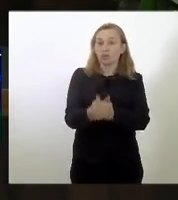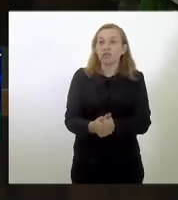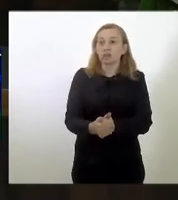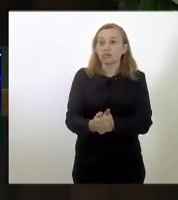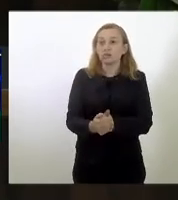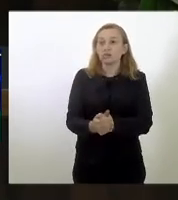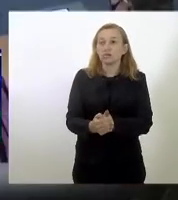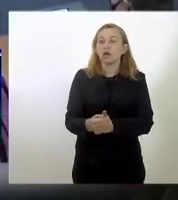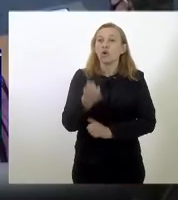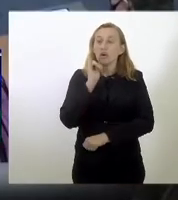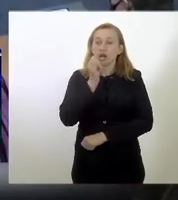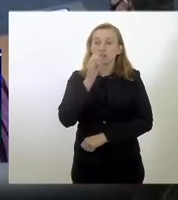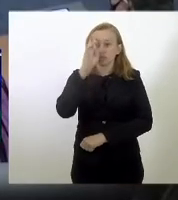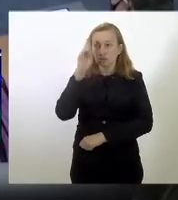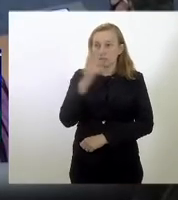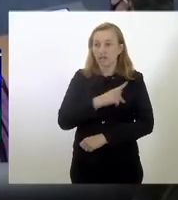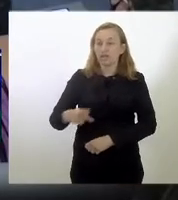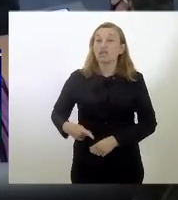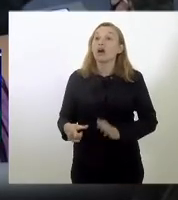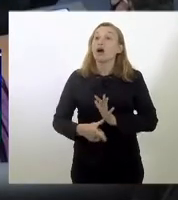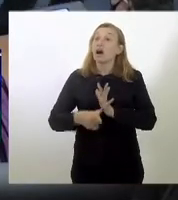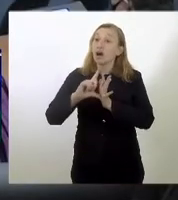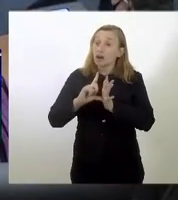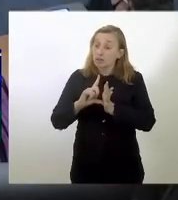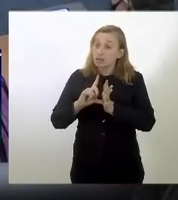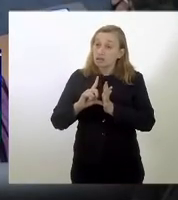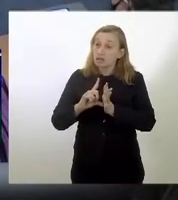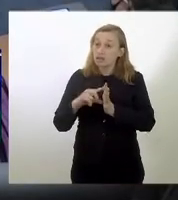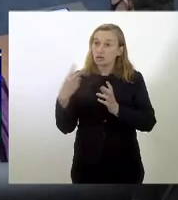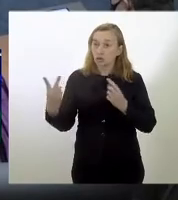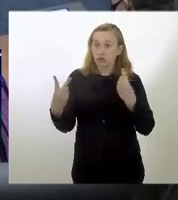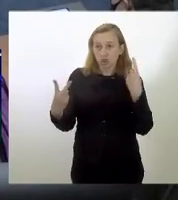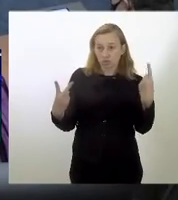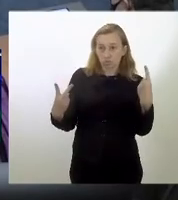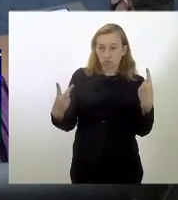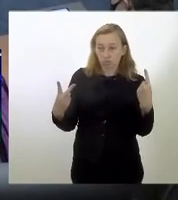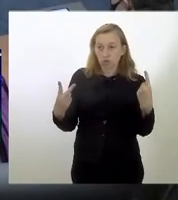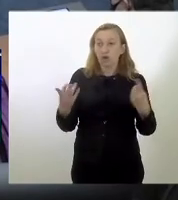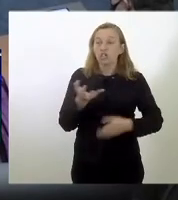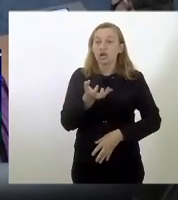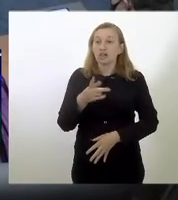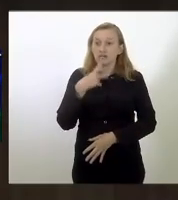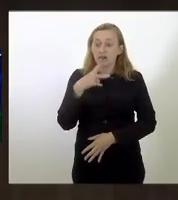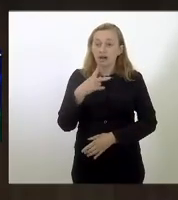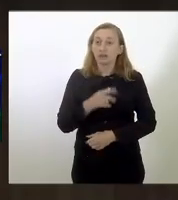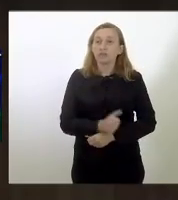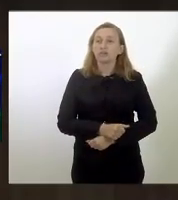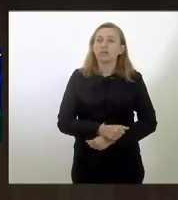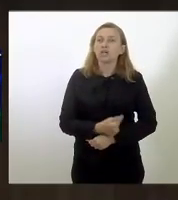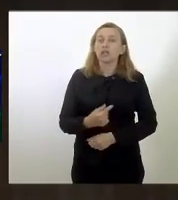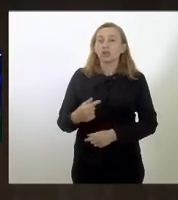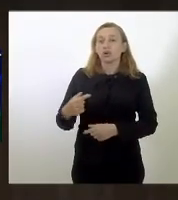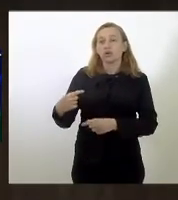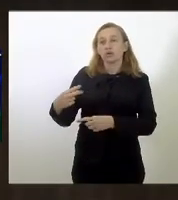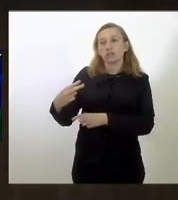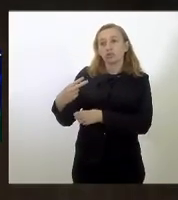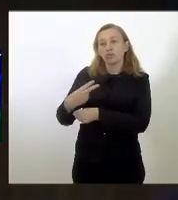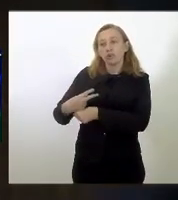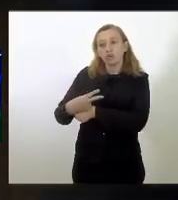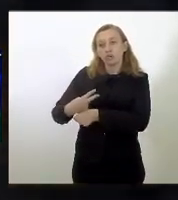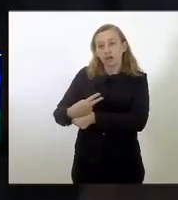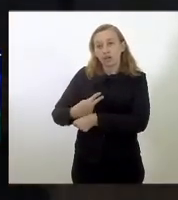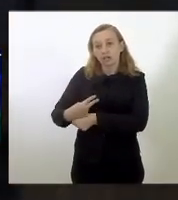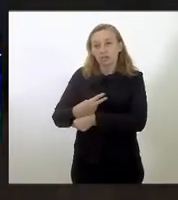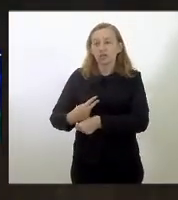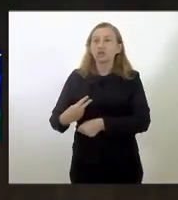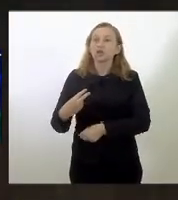senhor relator, senhor presidente. Antes, porém, senhor presidente... 2-1. Eu queria só fazer uma colocação, que eu fui procurado, e lá no